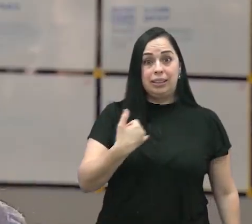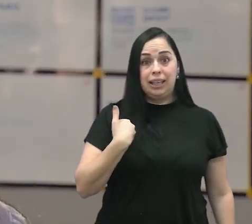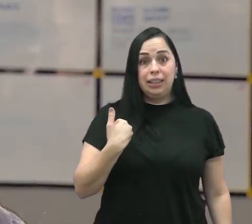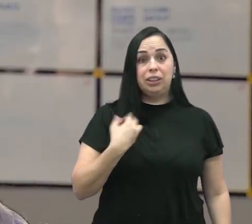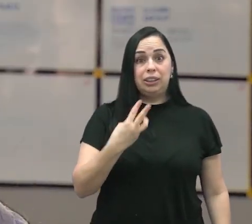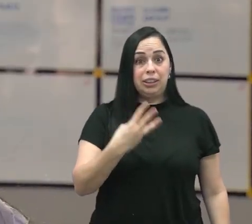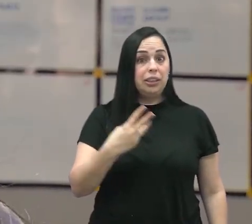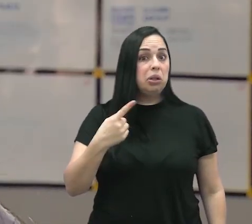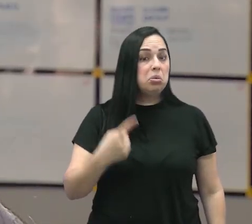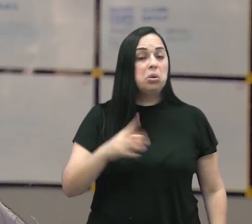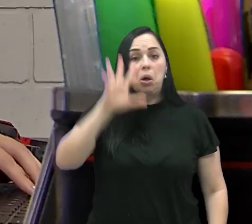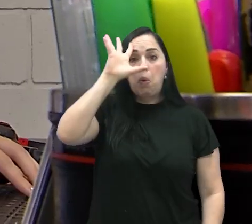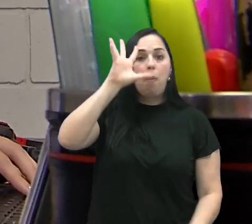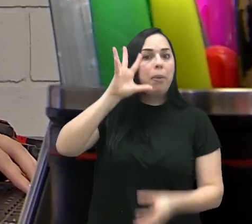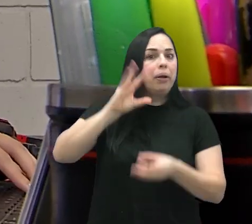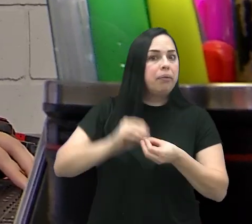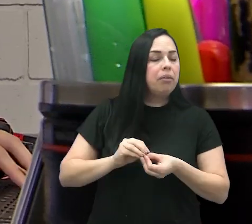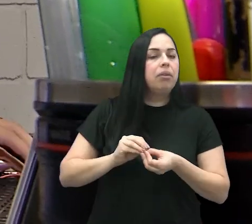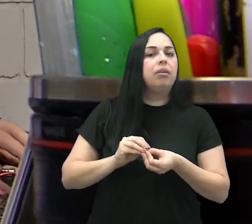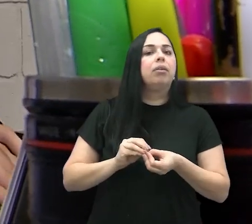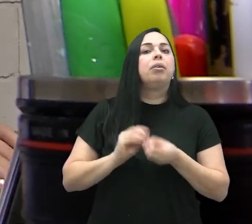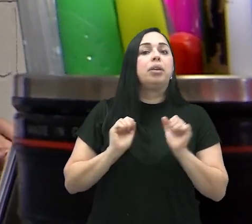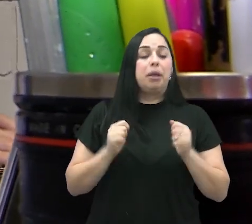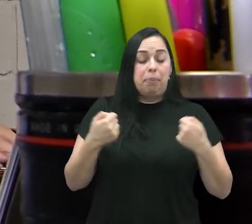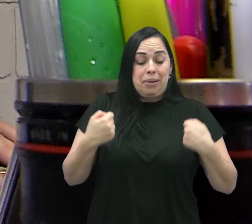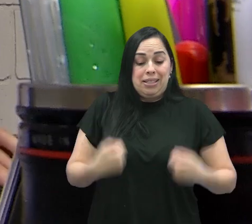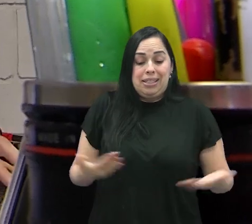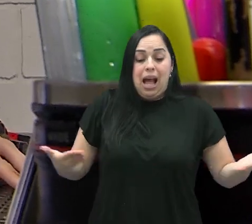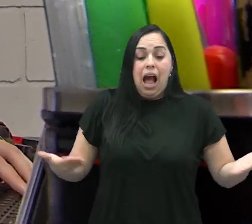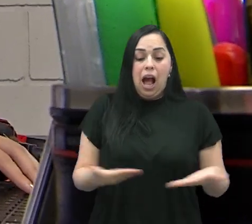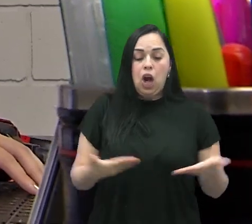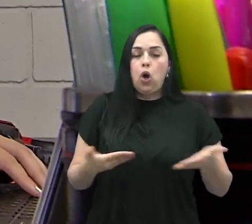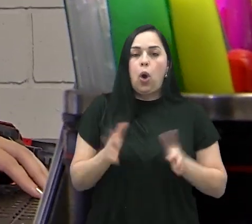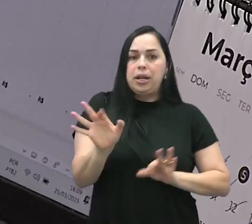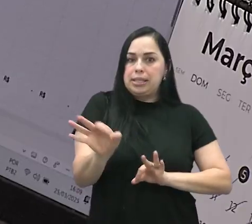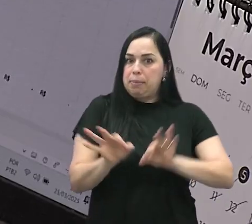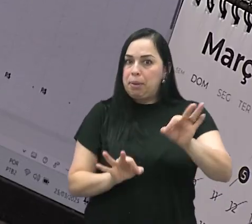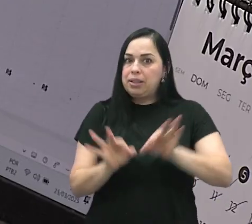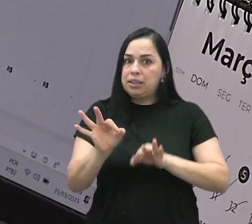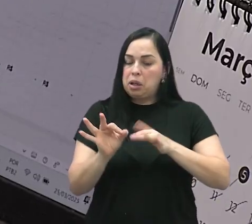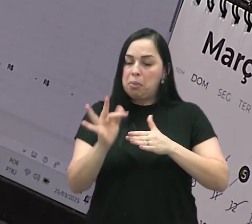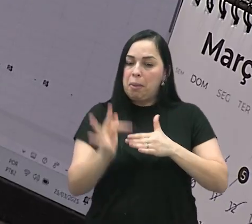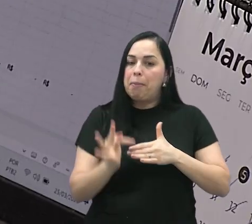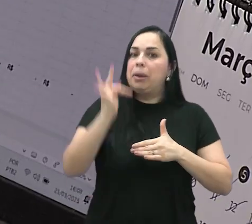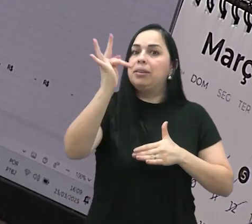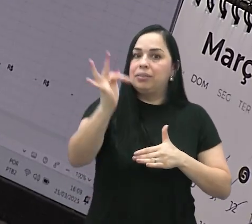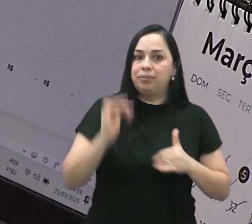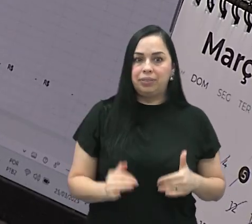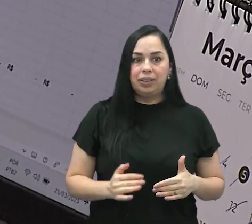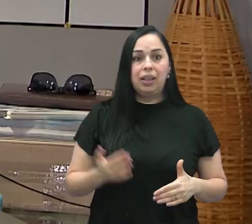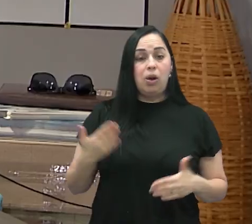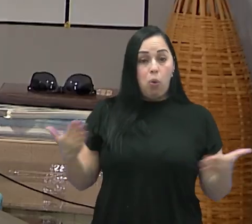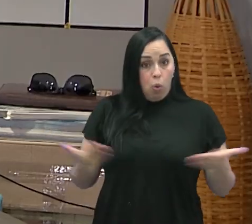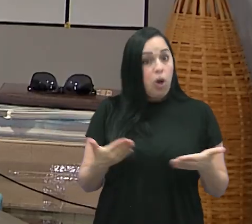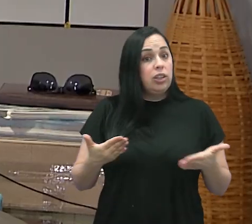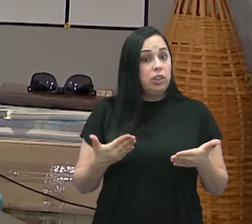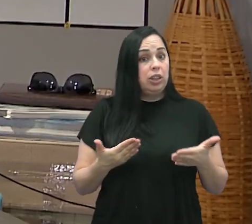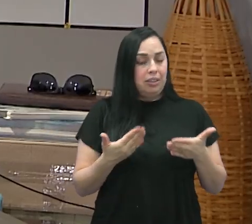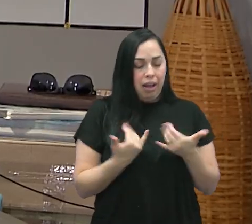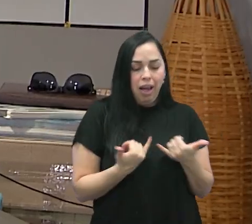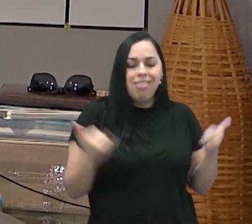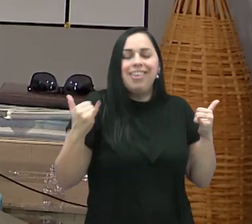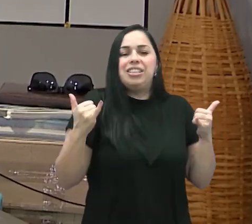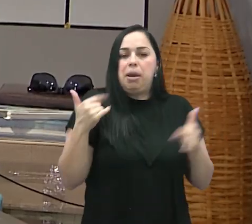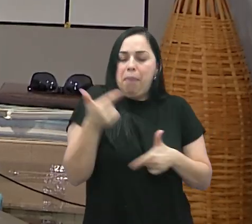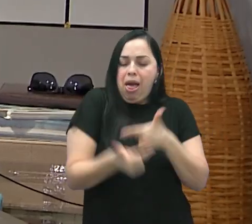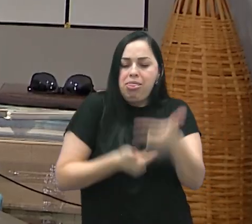É o caso da Gabriela, que aos 31 anos já entende a importância de se estruturar para o futuro. Hoje a gente tem energia